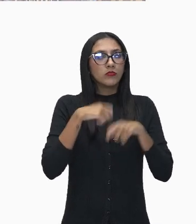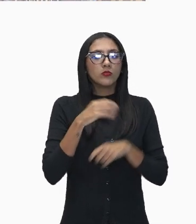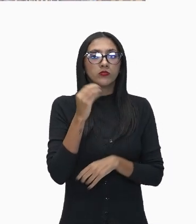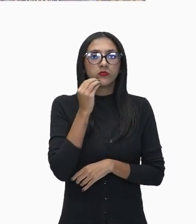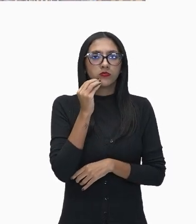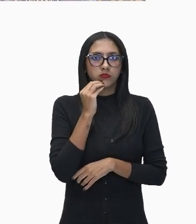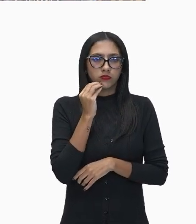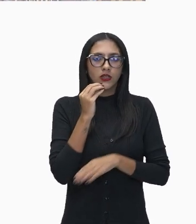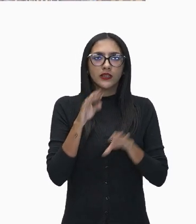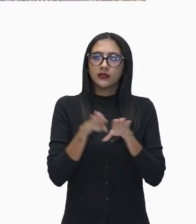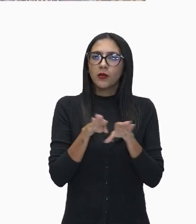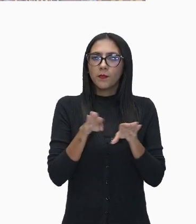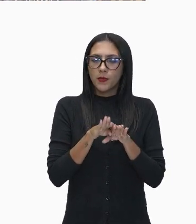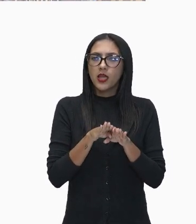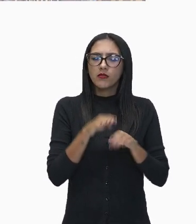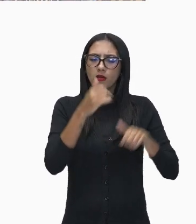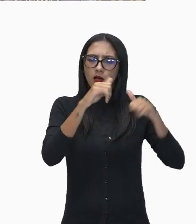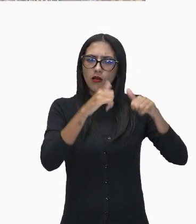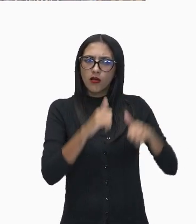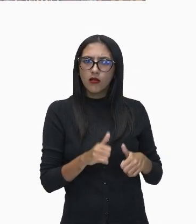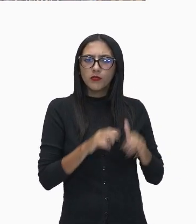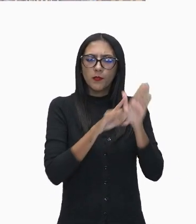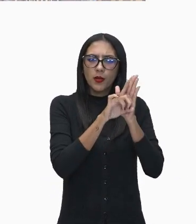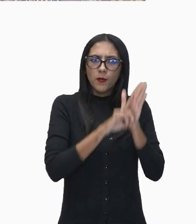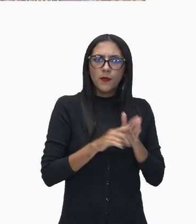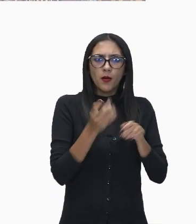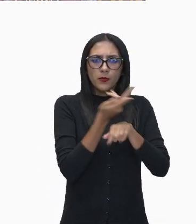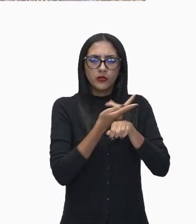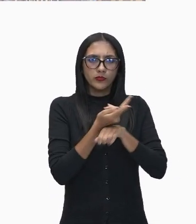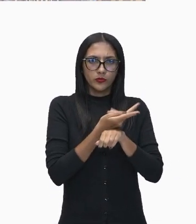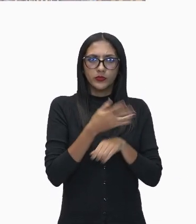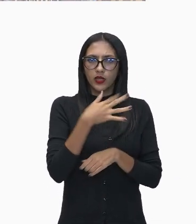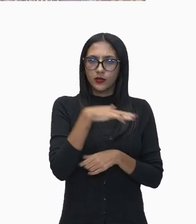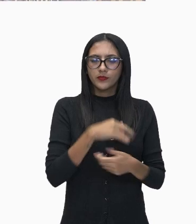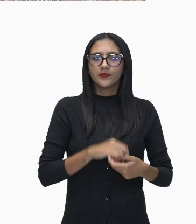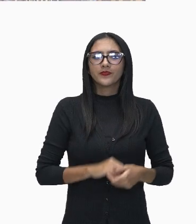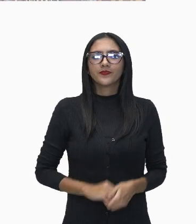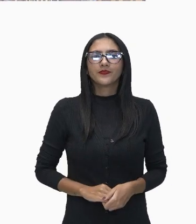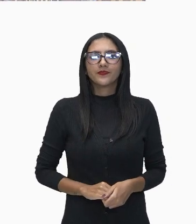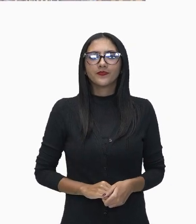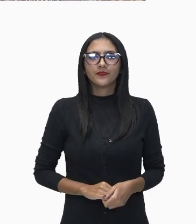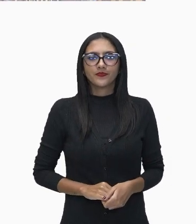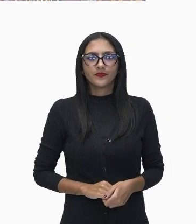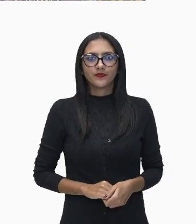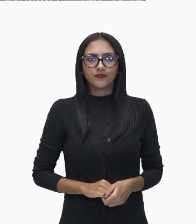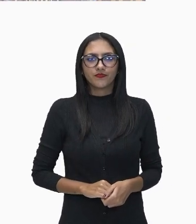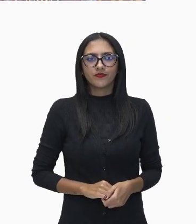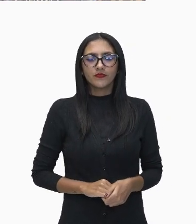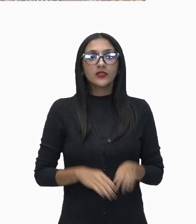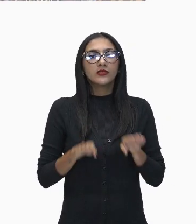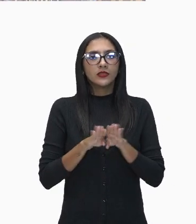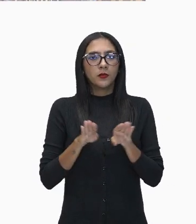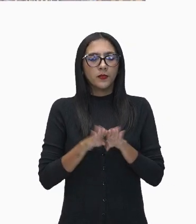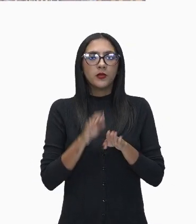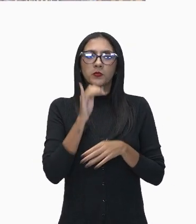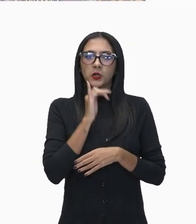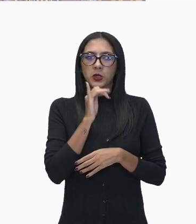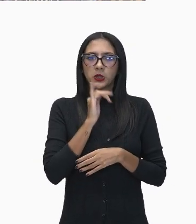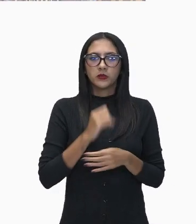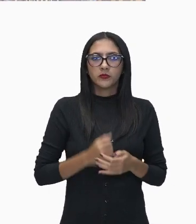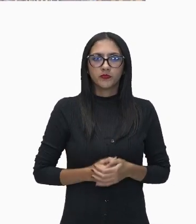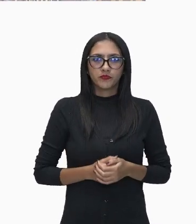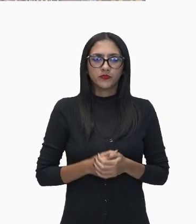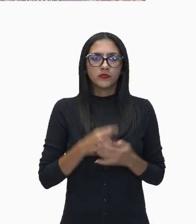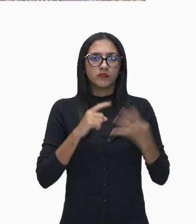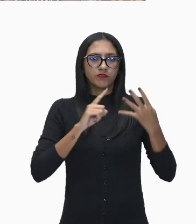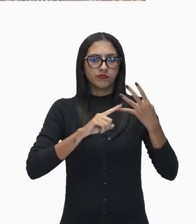critérios que são analisados na hierarquia urbana. Além disso, nós temos as cidades que exercem